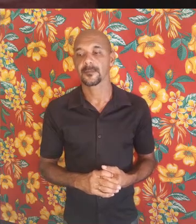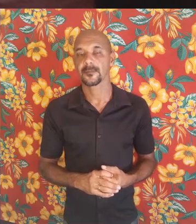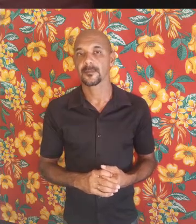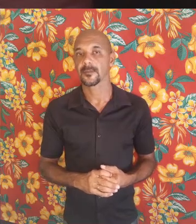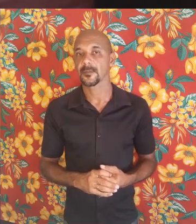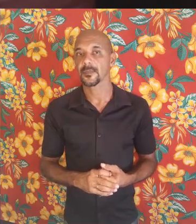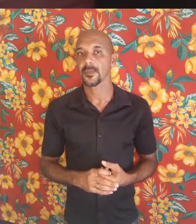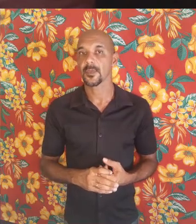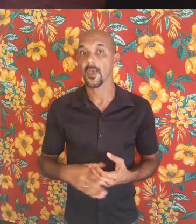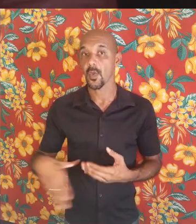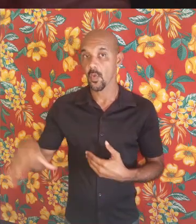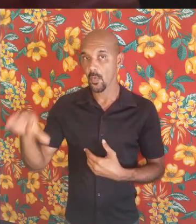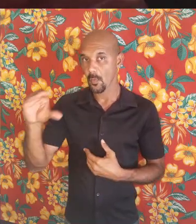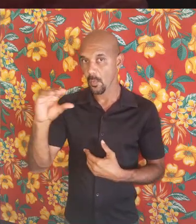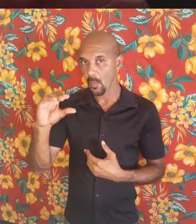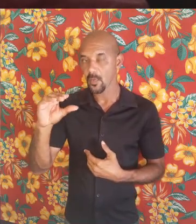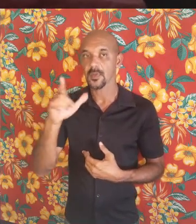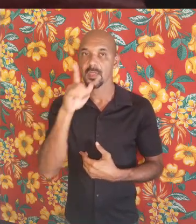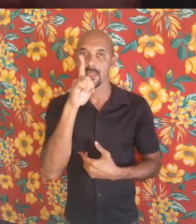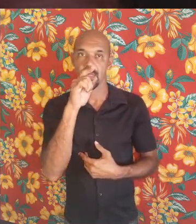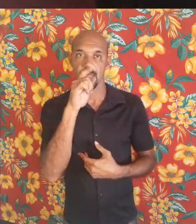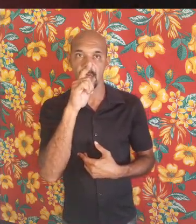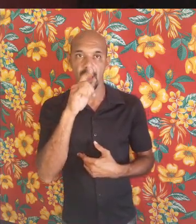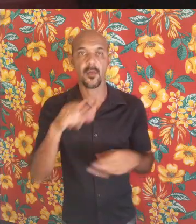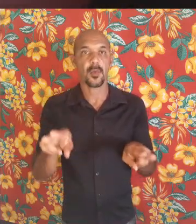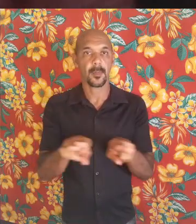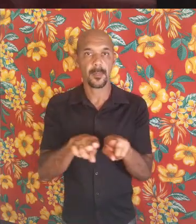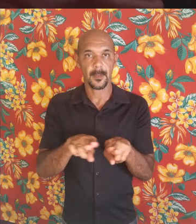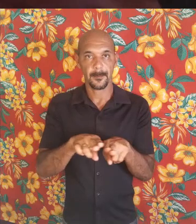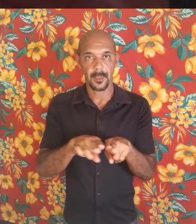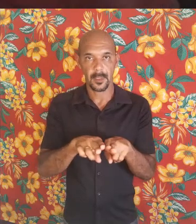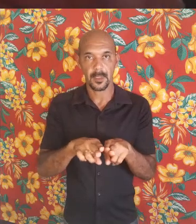um pouquinho de água também.